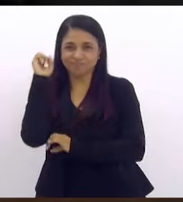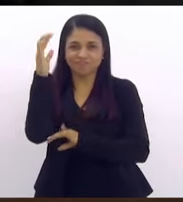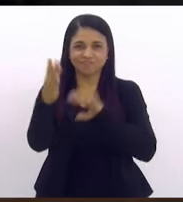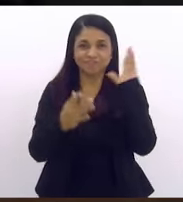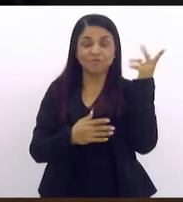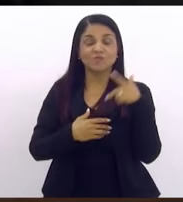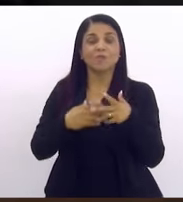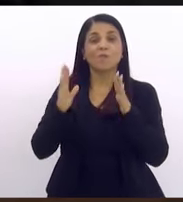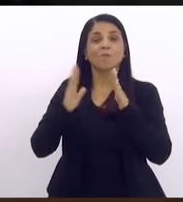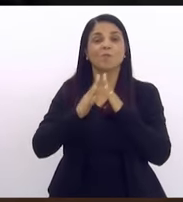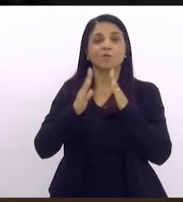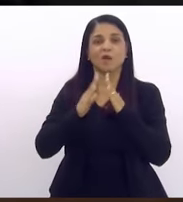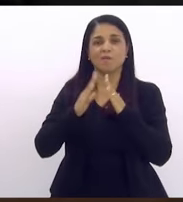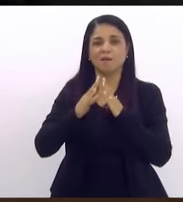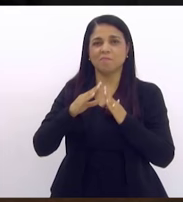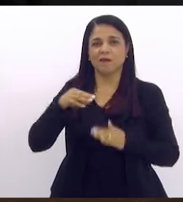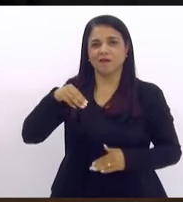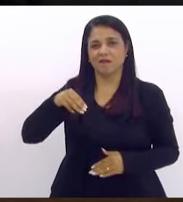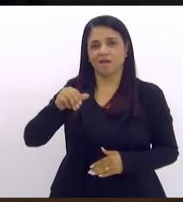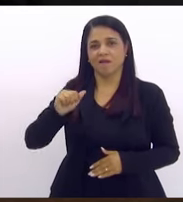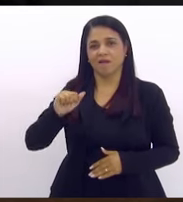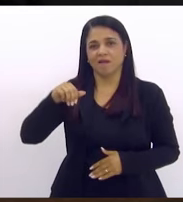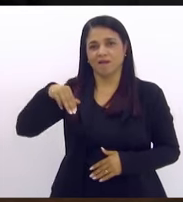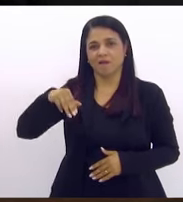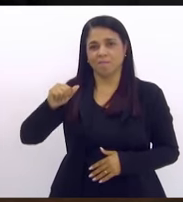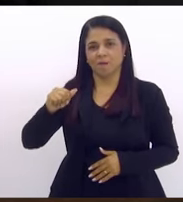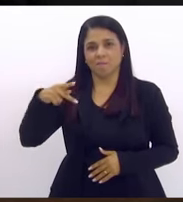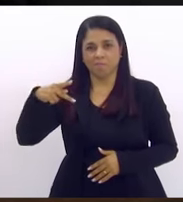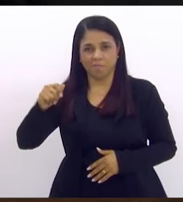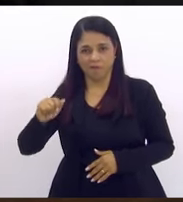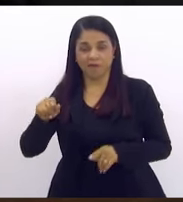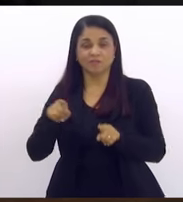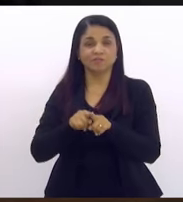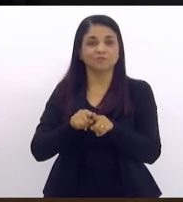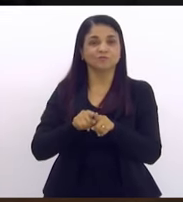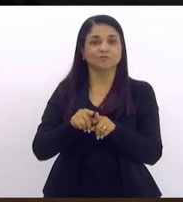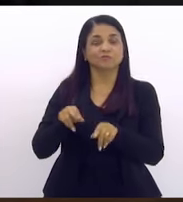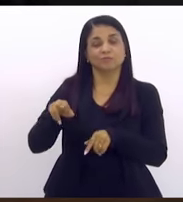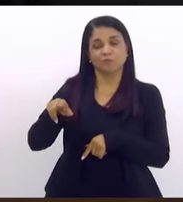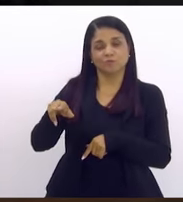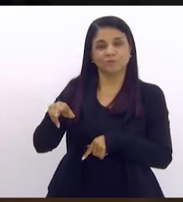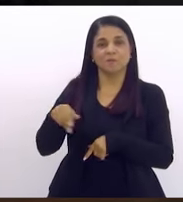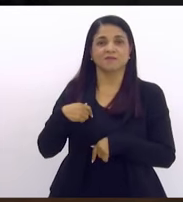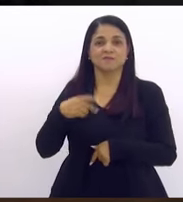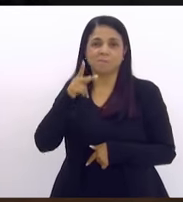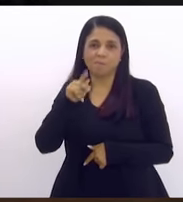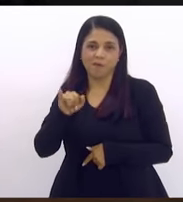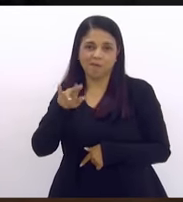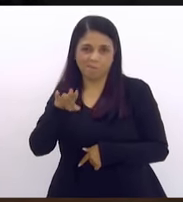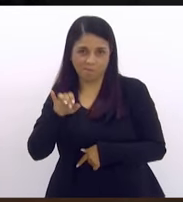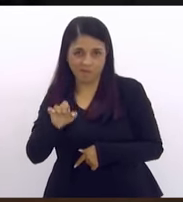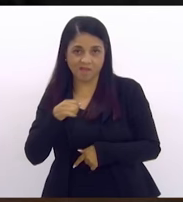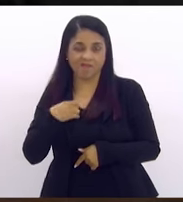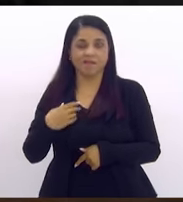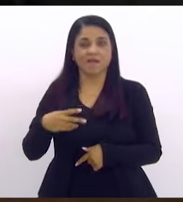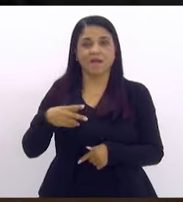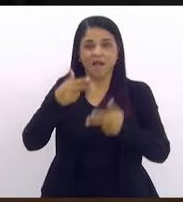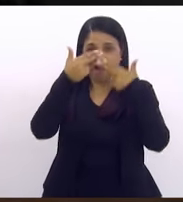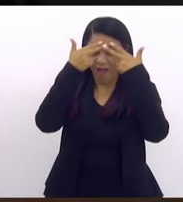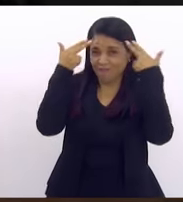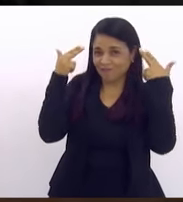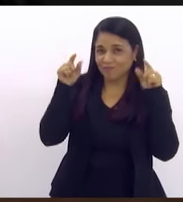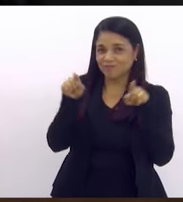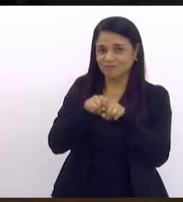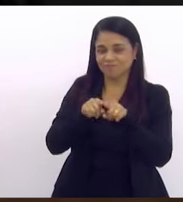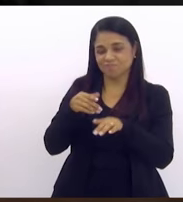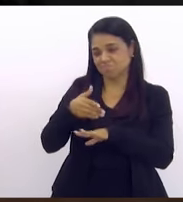menino durante a década de 60 com os pais e as irmãs A Aventura de ter vivido um período da infância sem ter